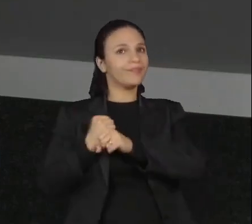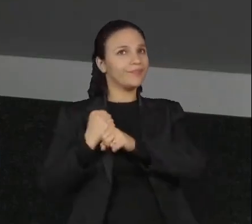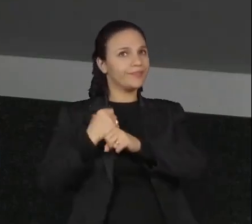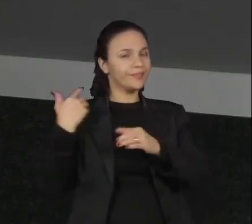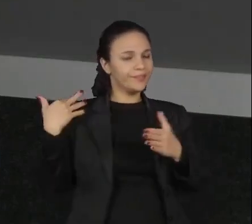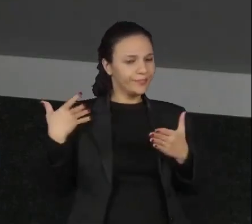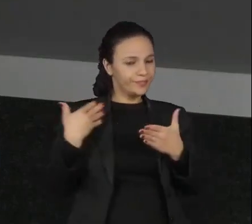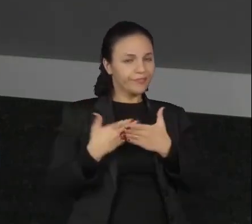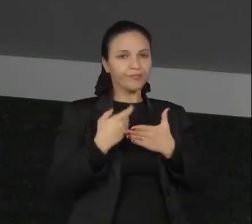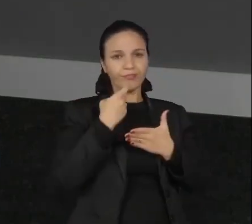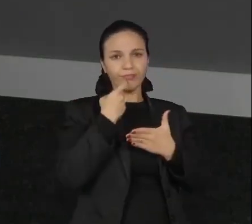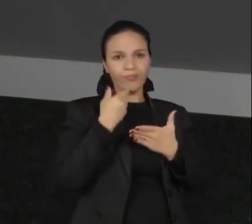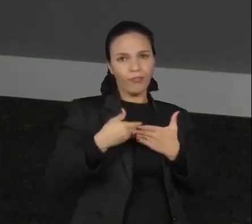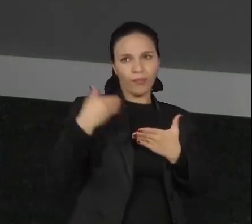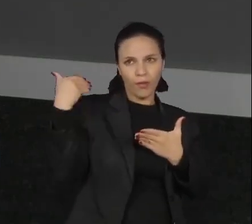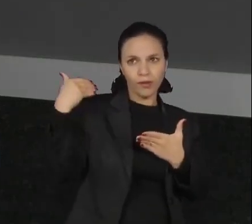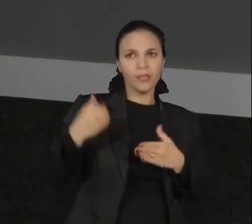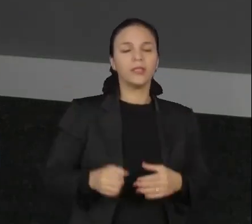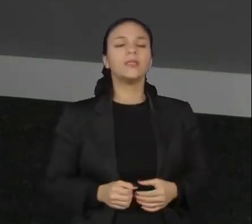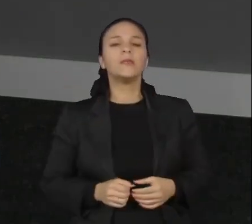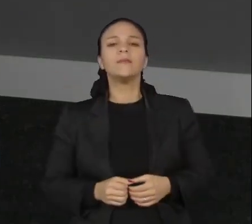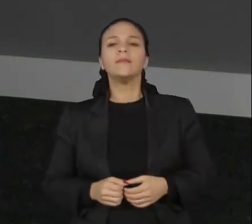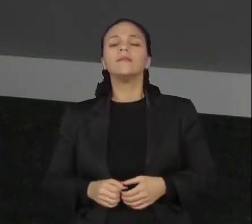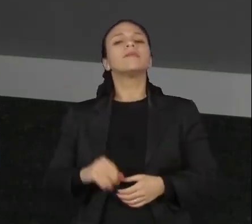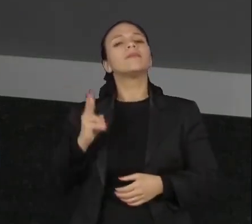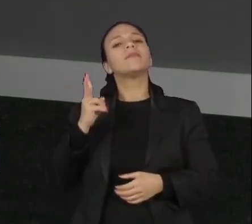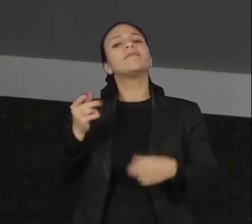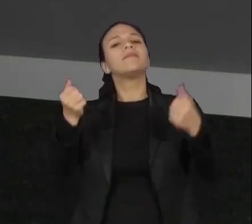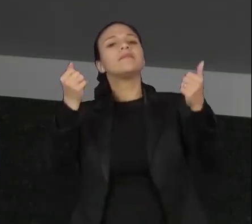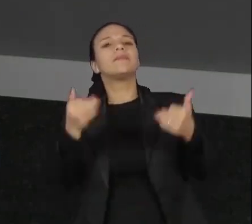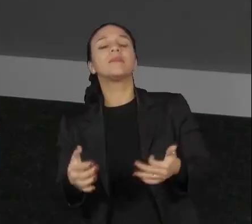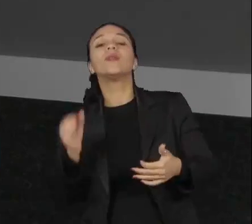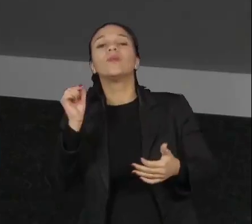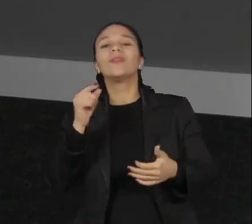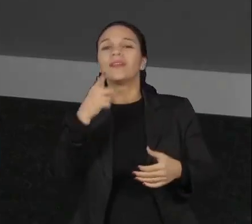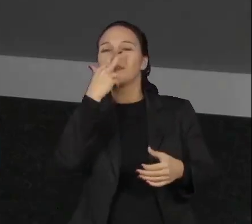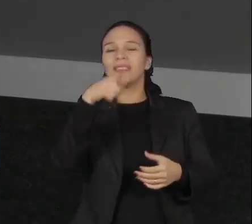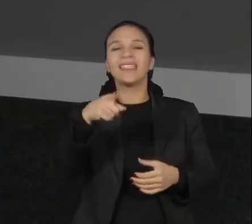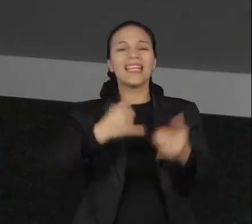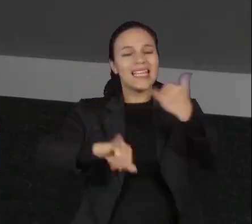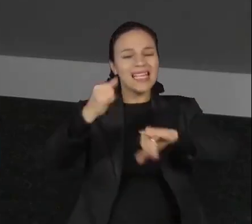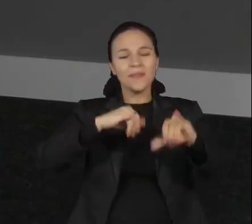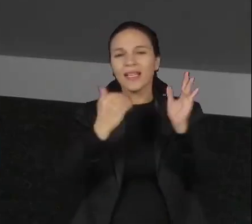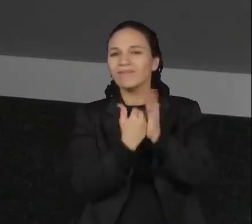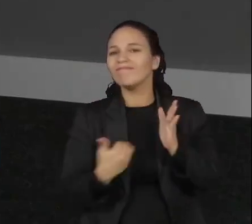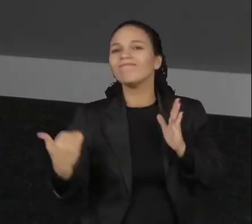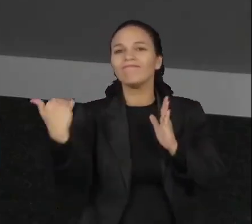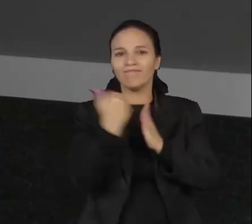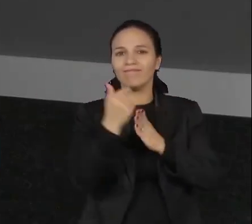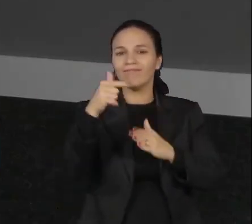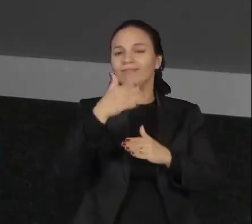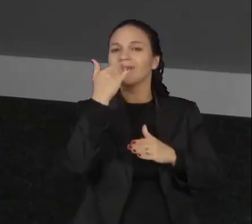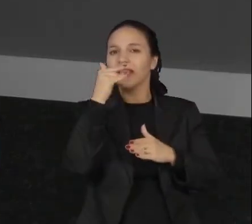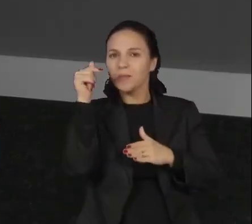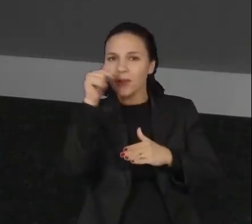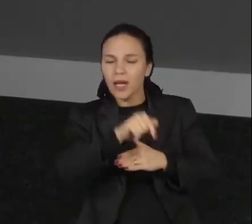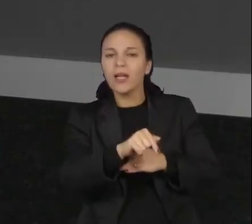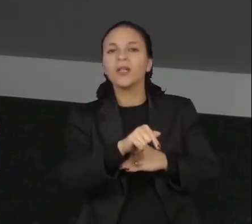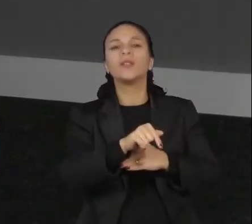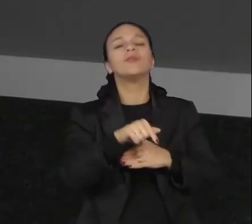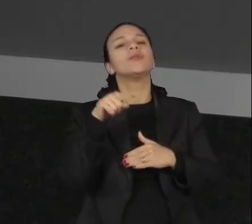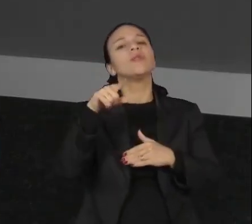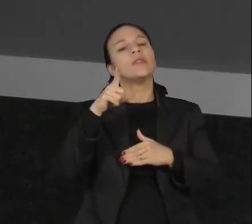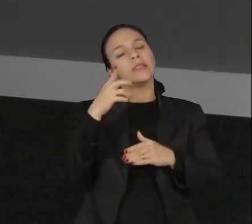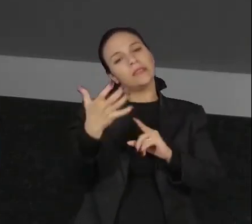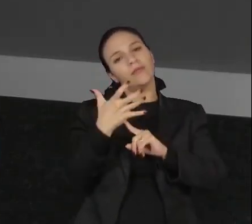não mais recentemente, a gente fala muito mais sobre os ultraprocessados, dos impactos deles na